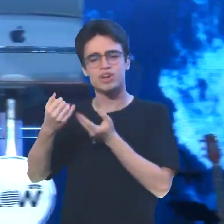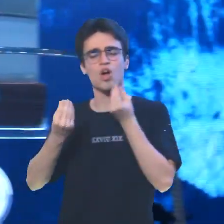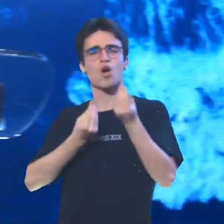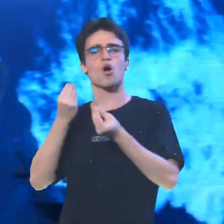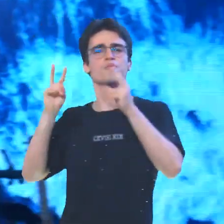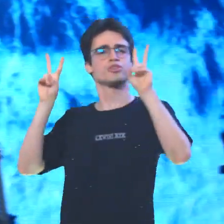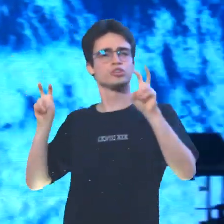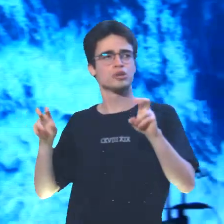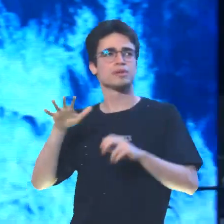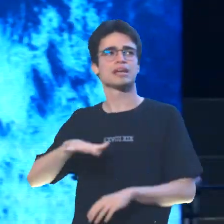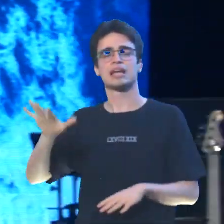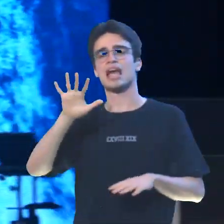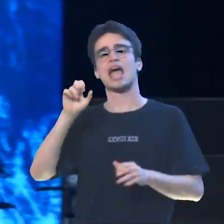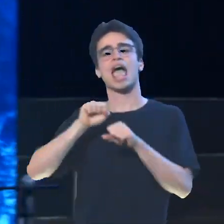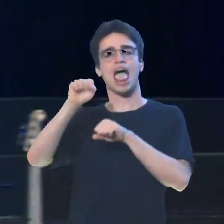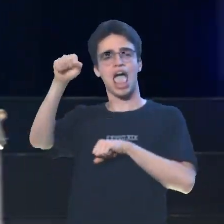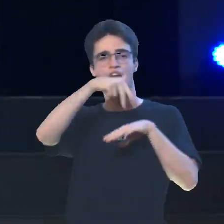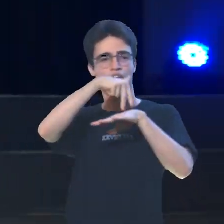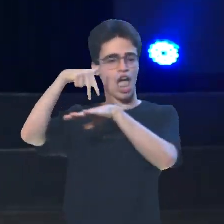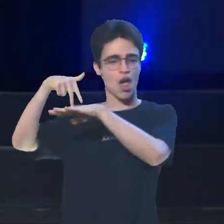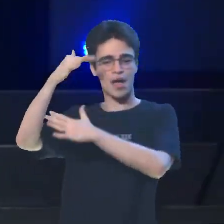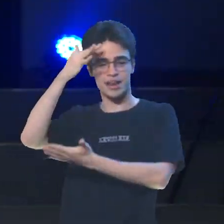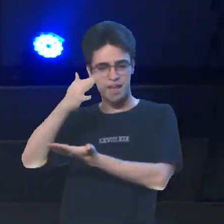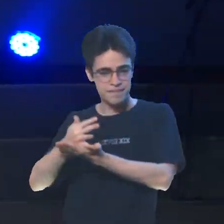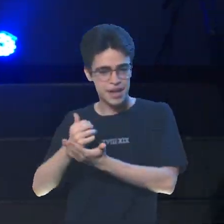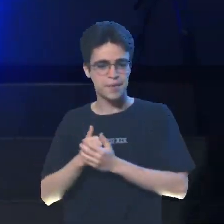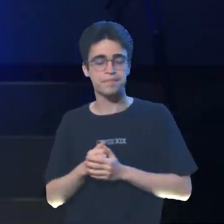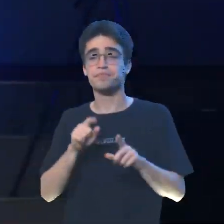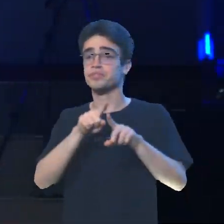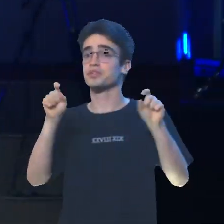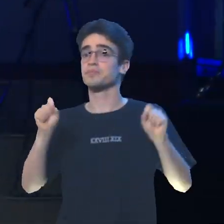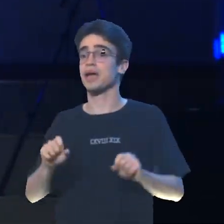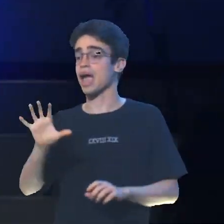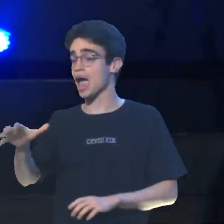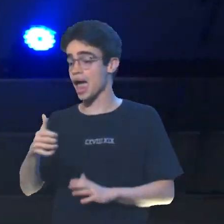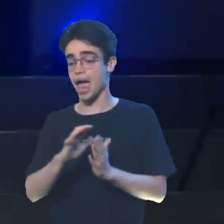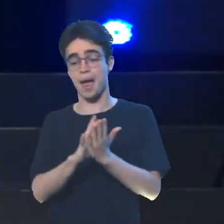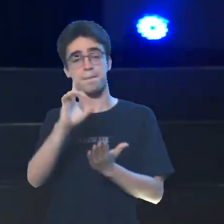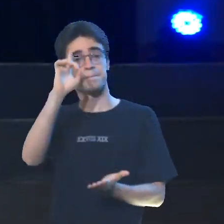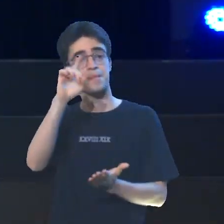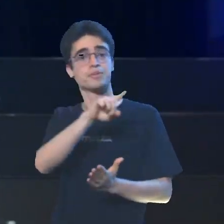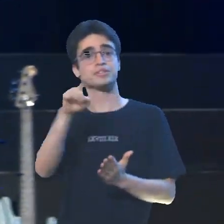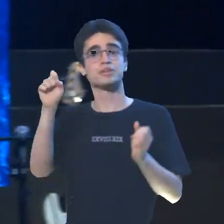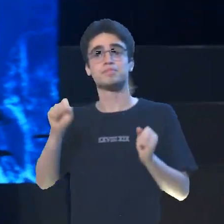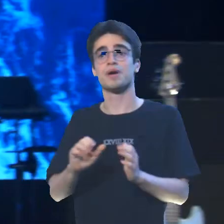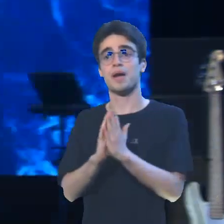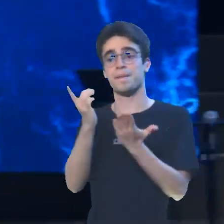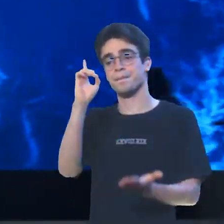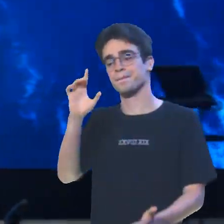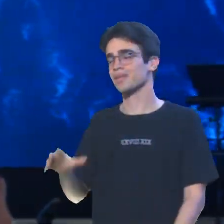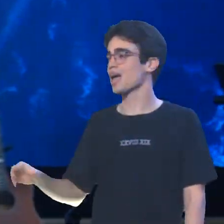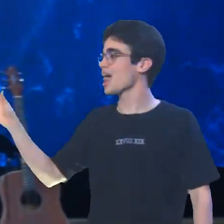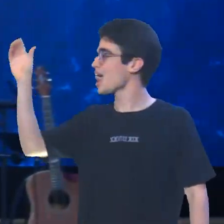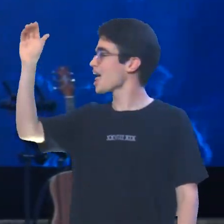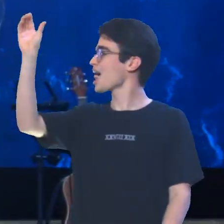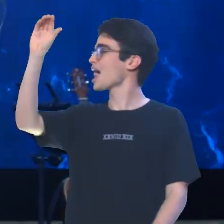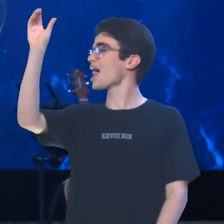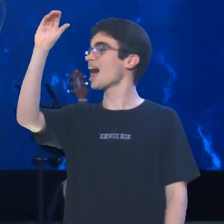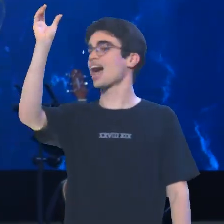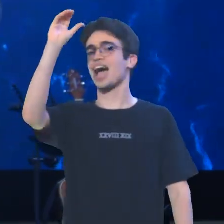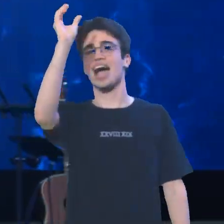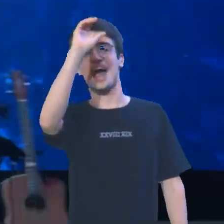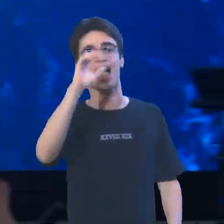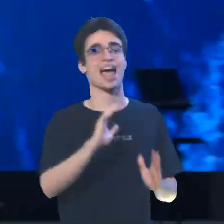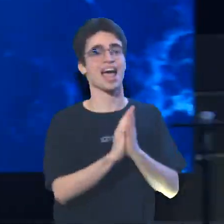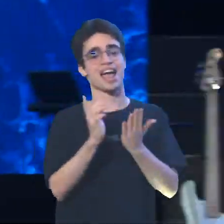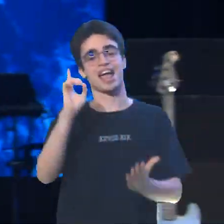da fé. E se você pegar, pega a sua Bíblia aí. Quem trouxe a sua Bíblia? Levanta a mão, levanta a Bíblia aí, né, no caso. Levanta a